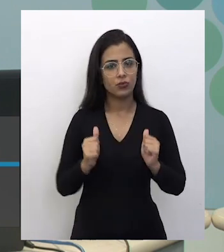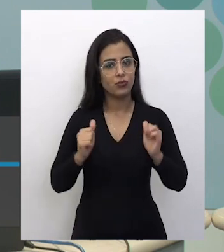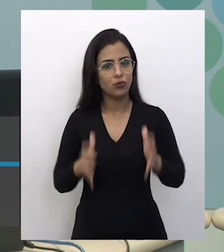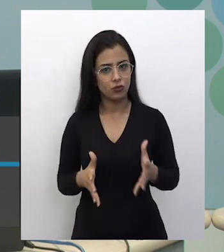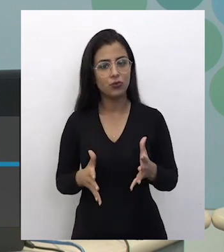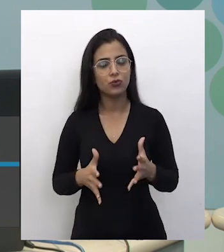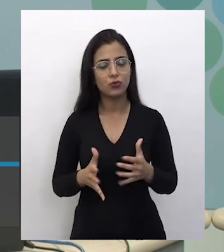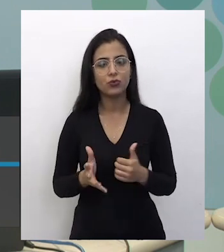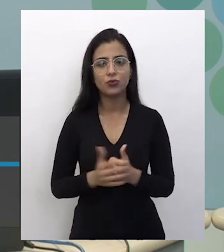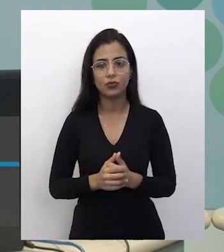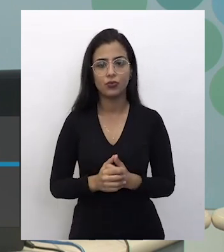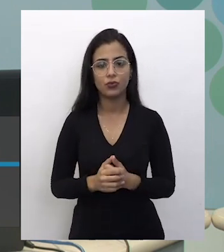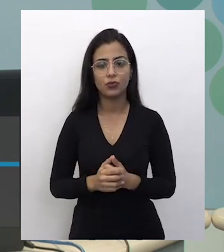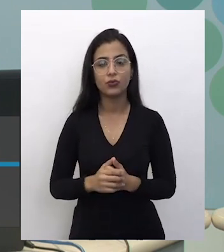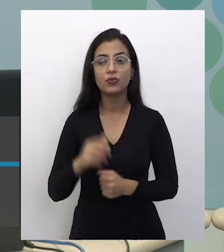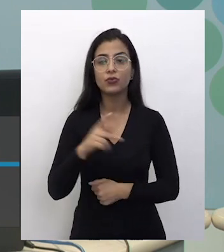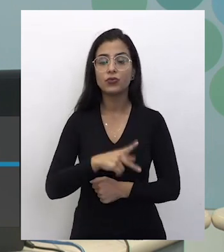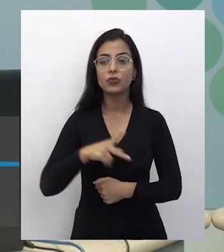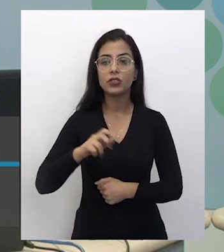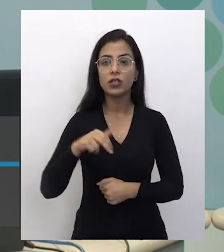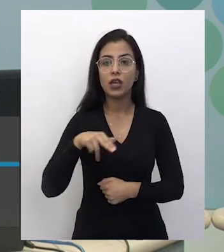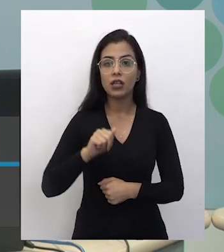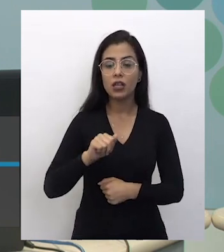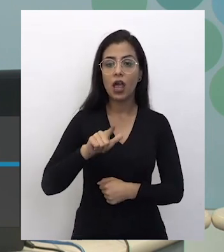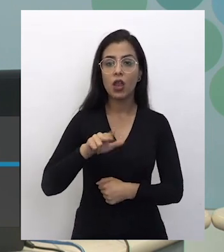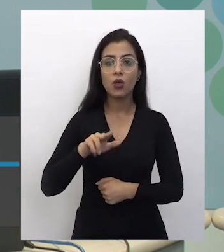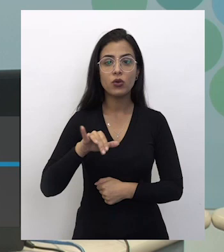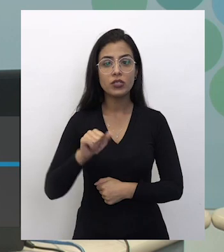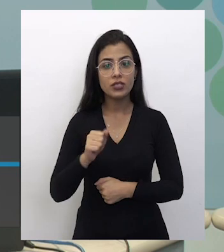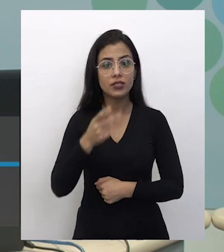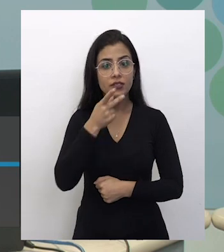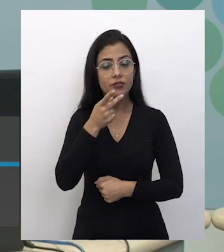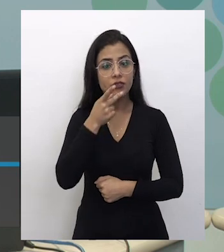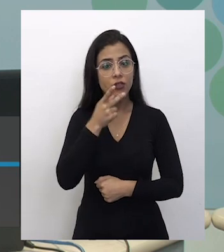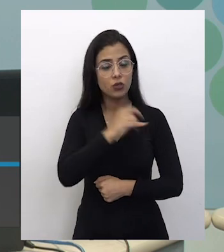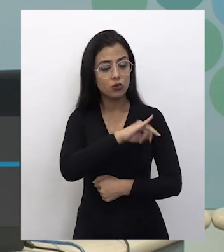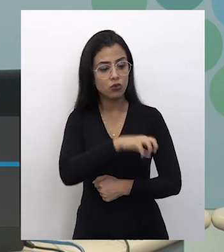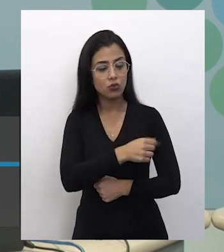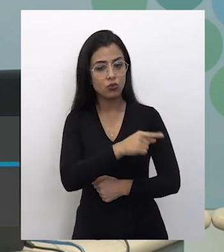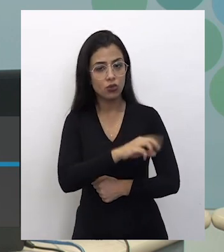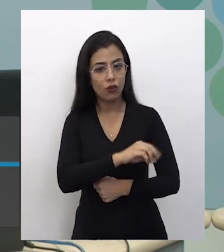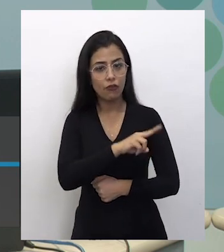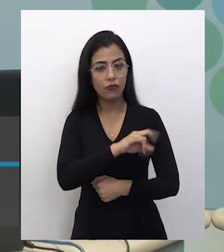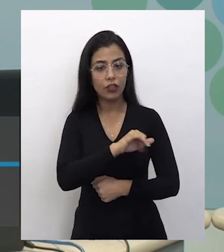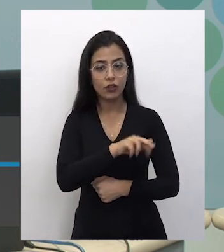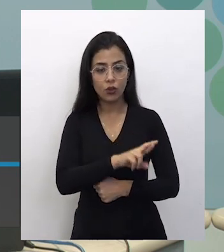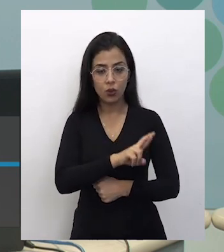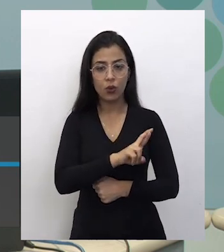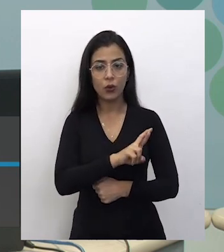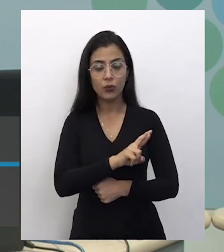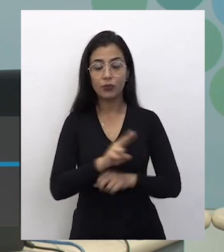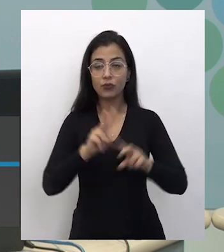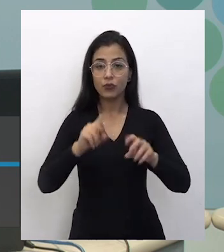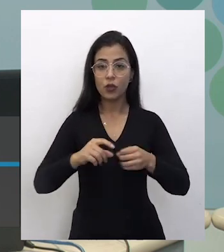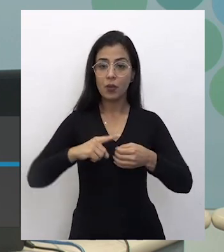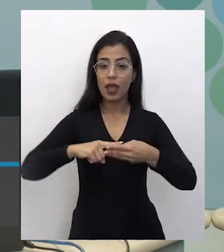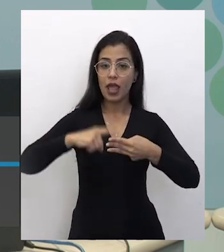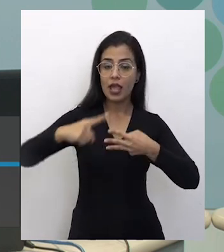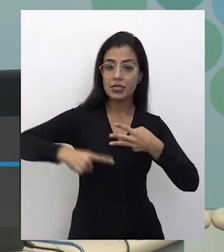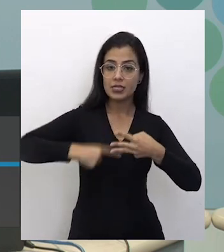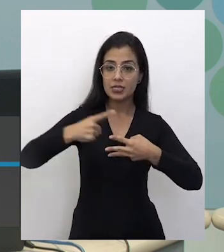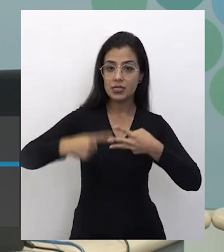Ana Lúcia, mandando a resposta do aluno João Victor, finalidade, mudança de comportamento em relação à reciclagem. A Pro